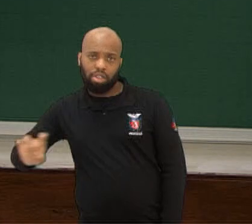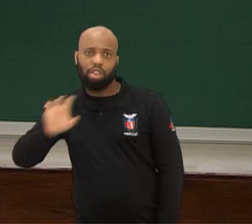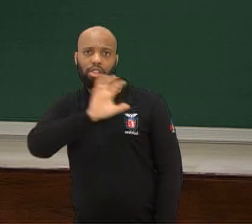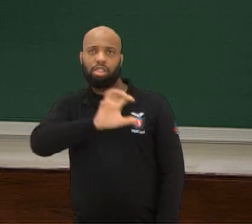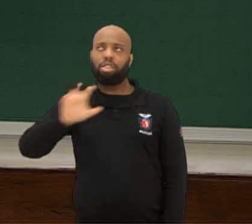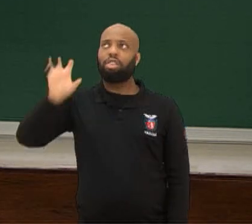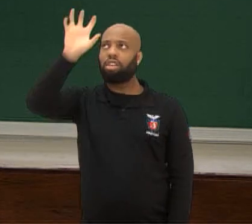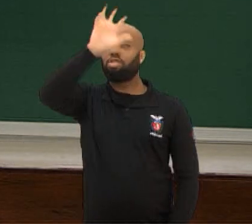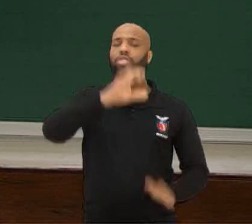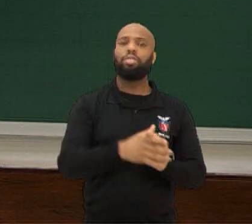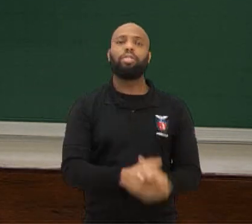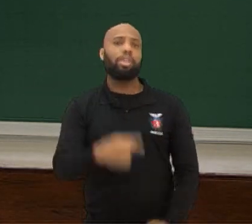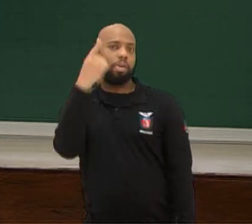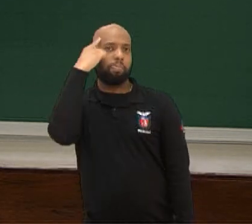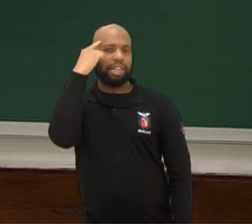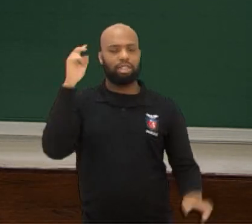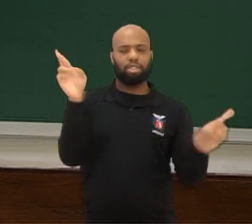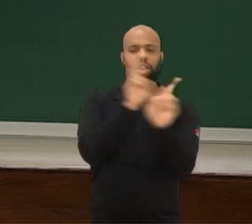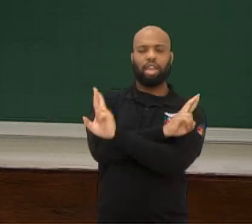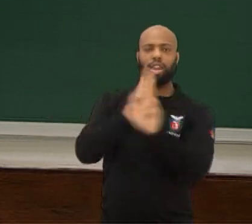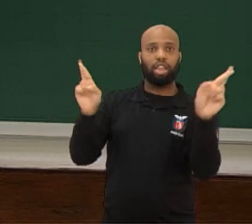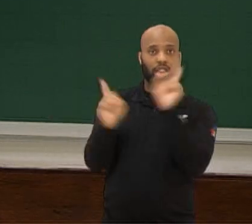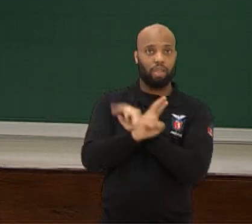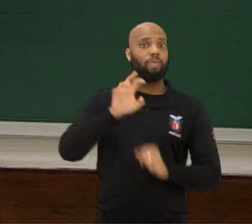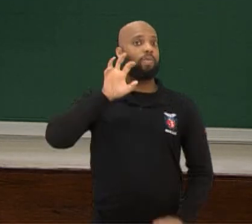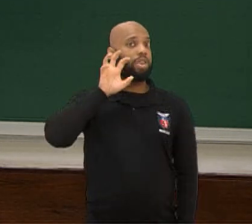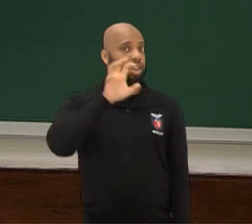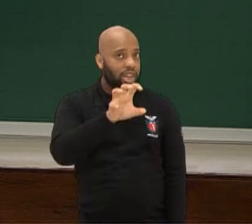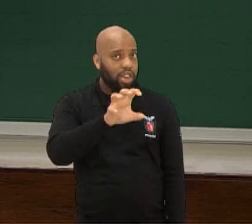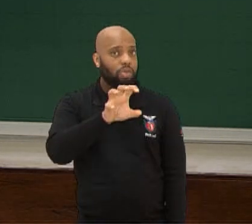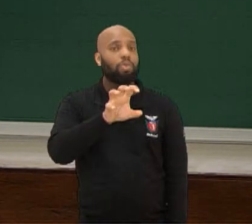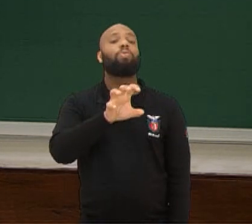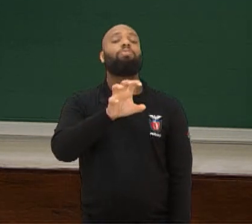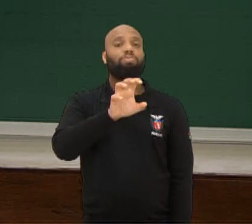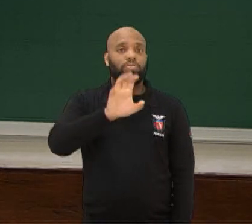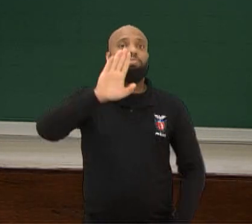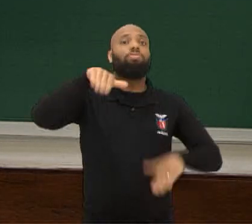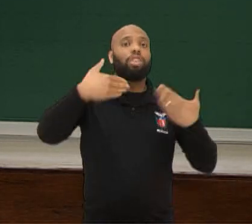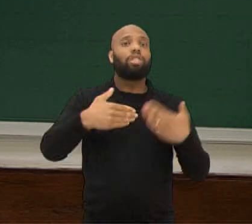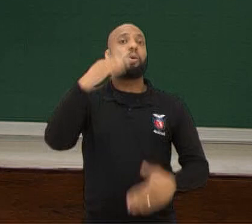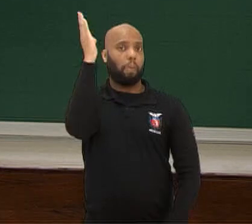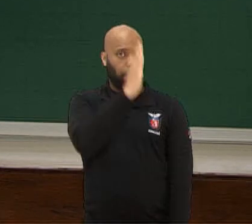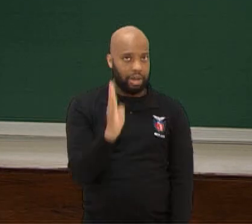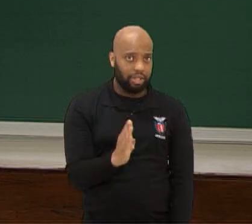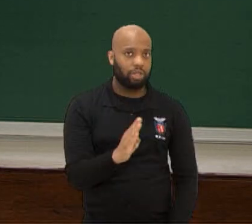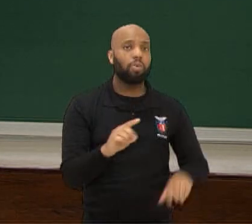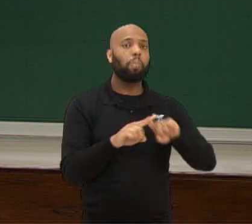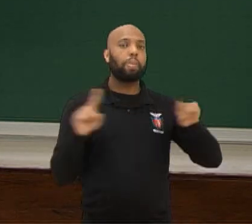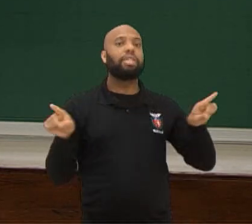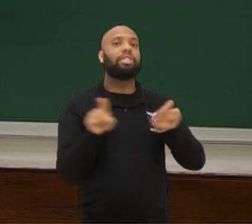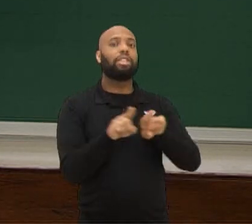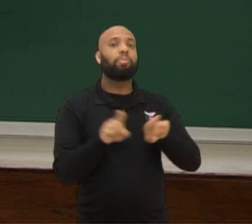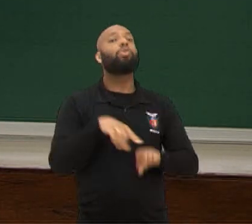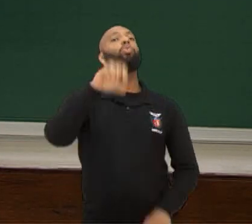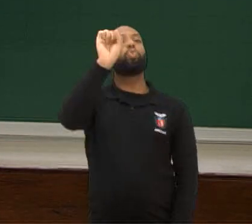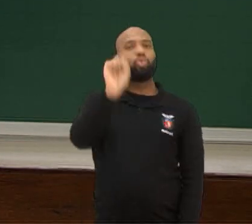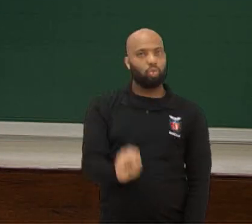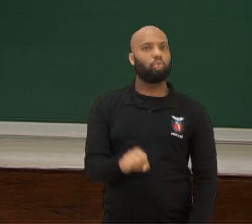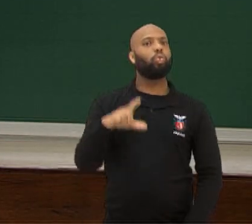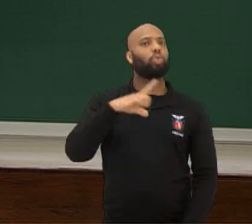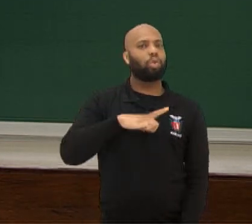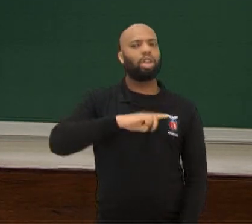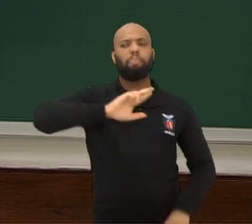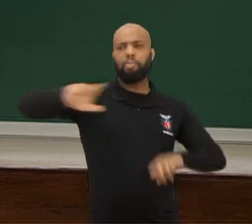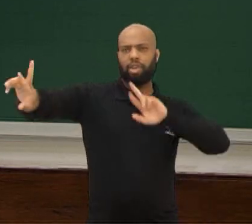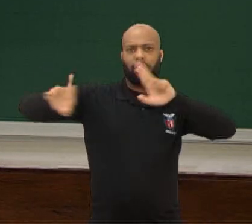Então, pensando lá em relação a isso, assim como o Brasil, nós dizemos que a região sul é diversificada em